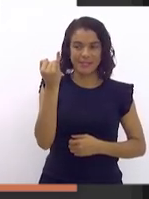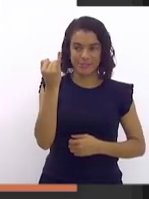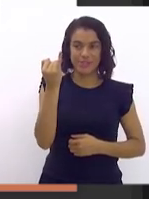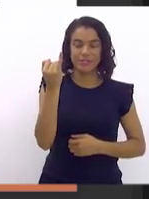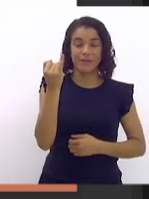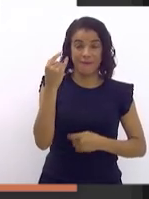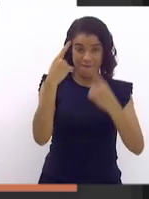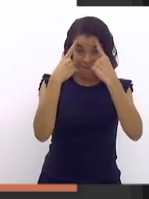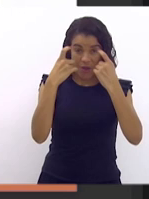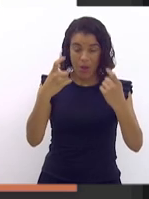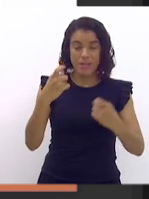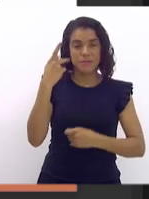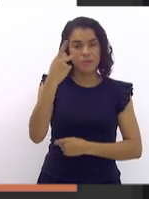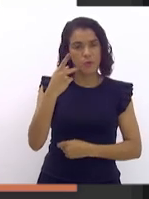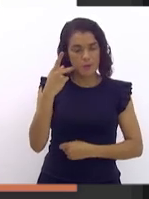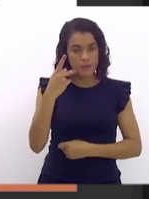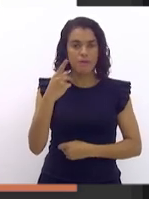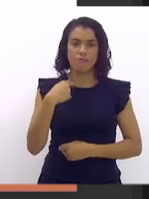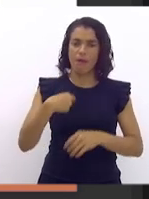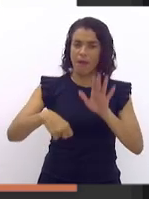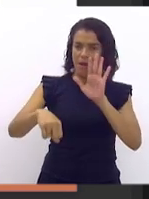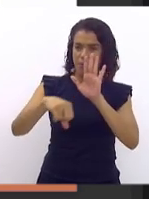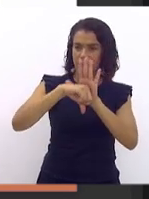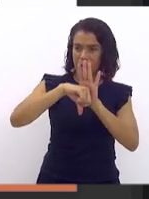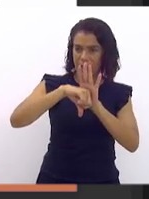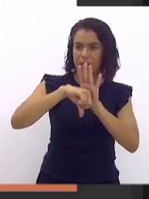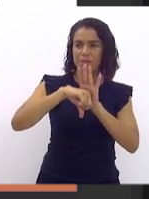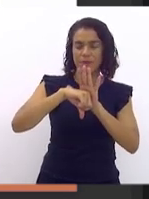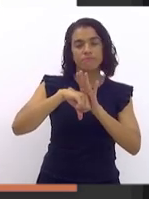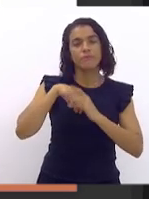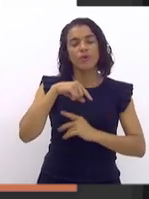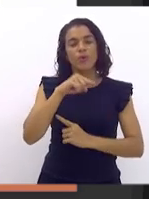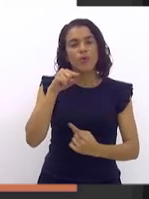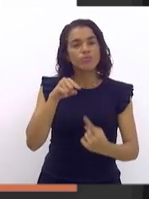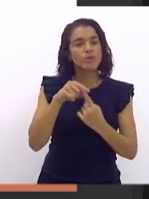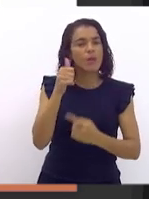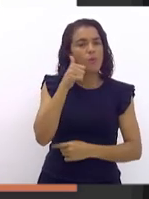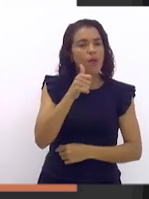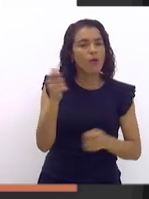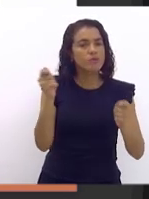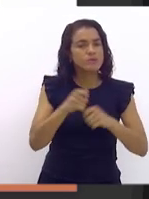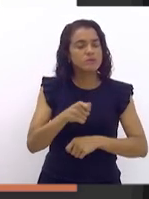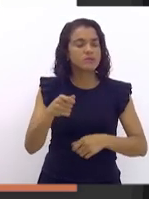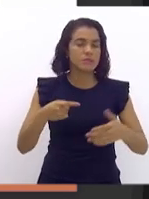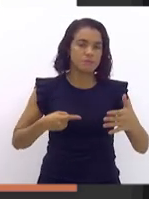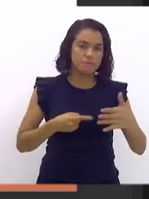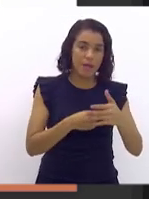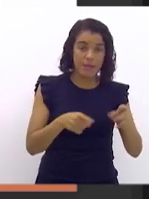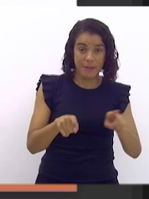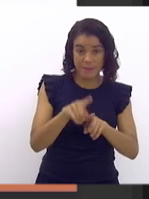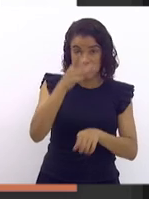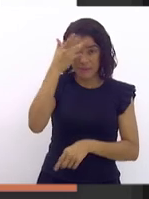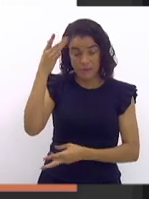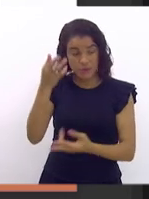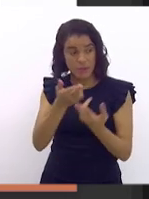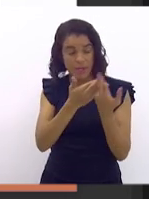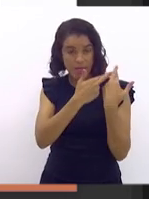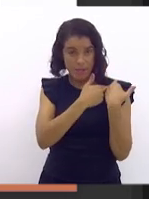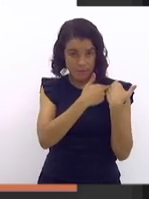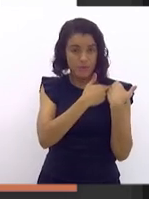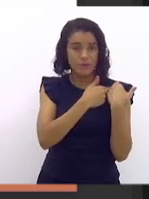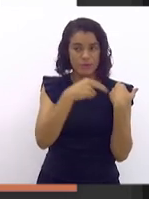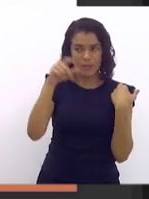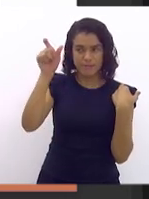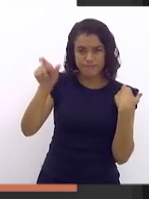que violência política seja considerada um crime, para que as mulheres tenham como denunciar e os responsáveis por essa violência